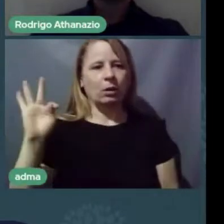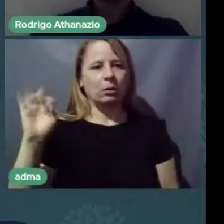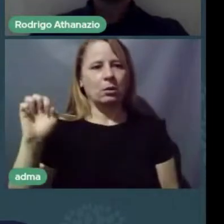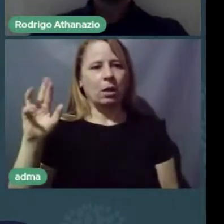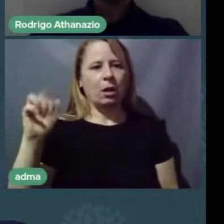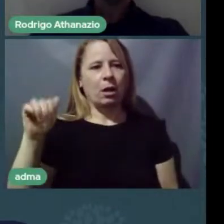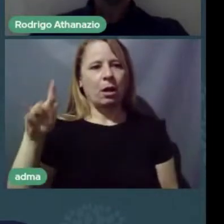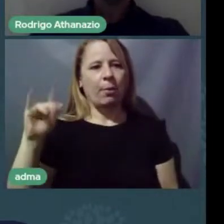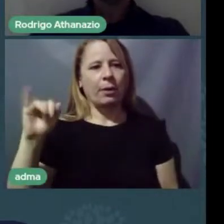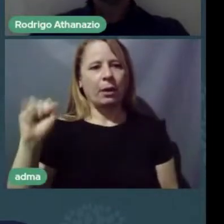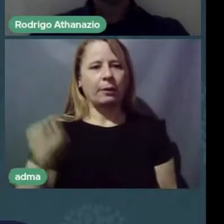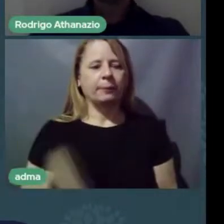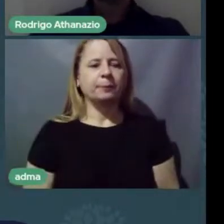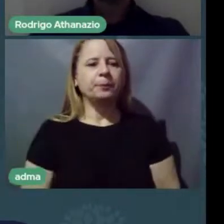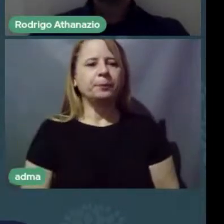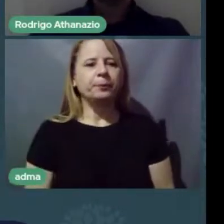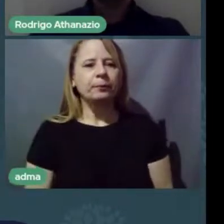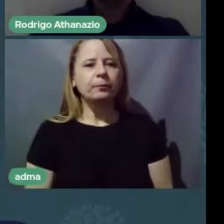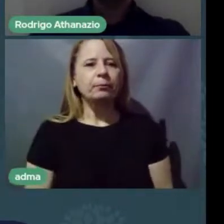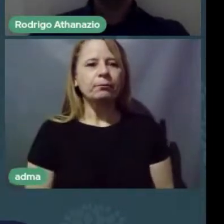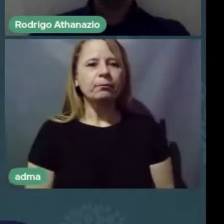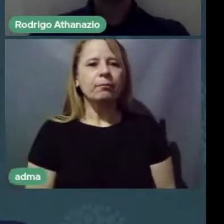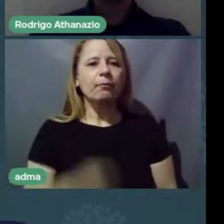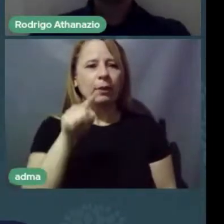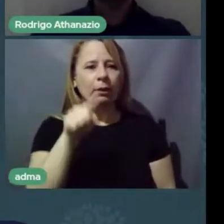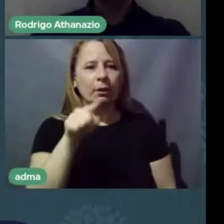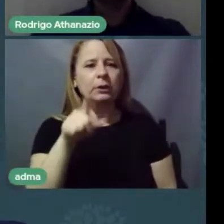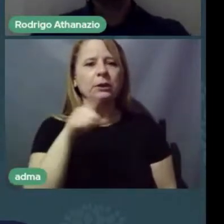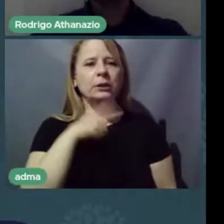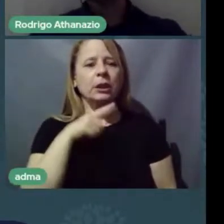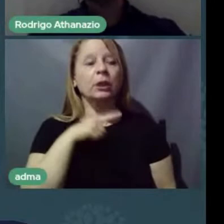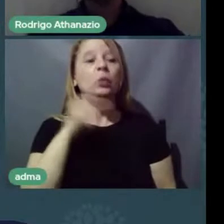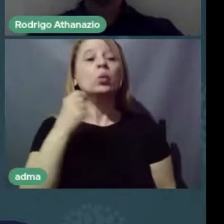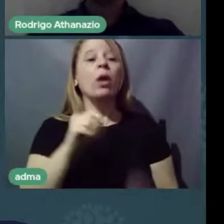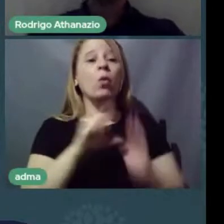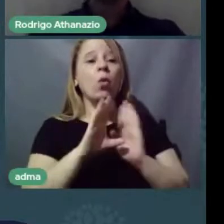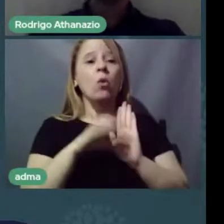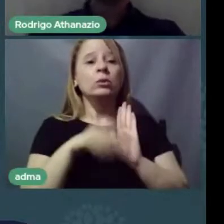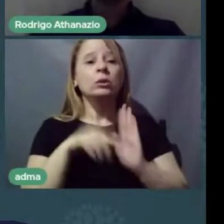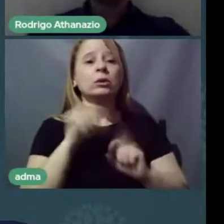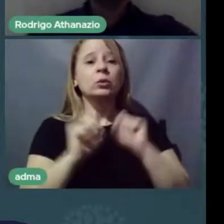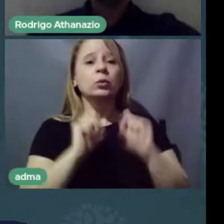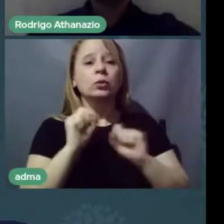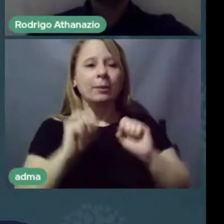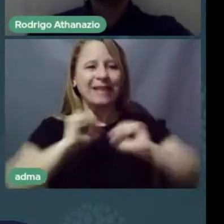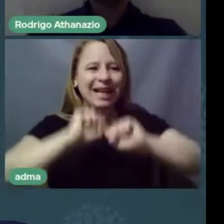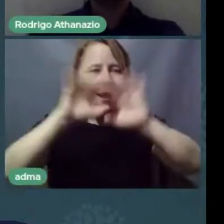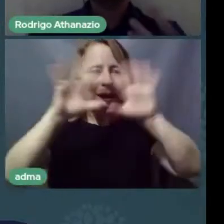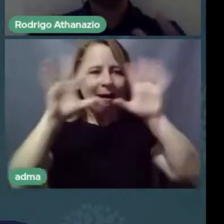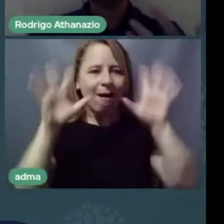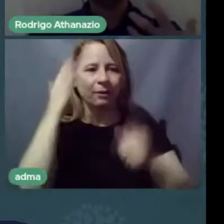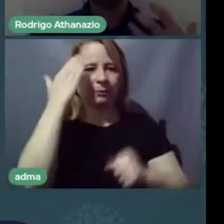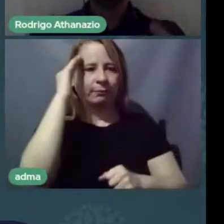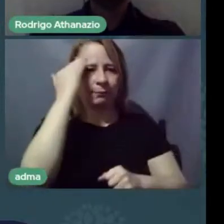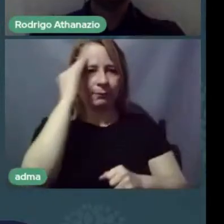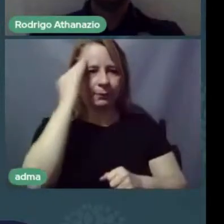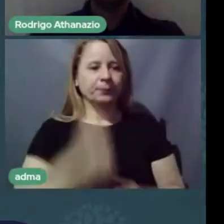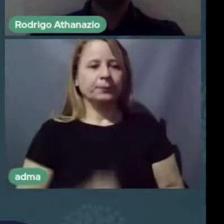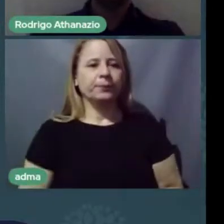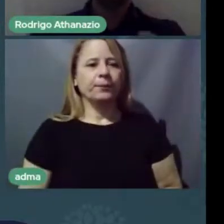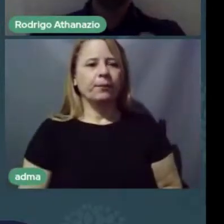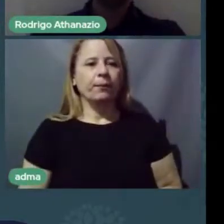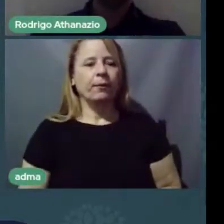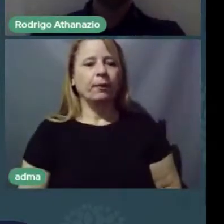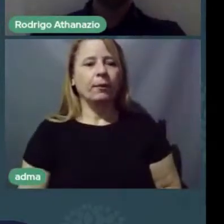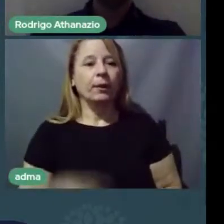Bom, aí a gente vem com um outro conceito agora que eu preciso que fique muito importante. Então, acho que esse é o segundo grande